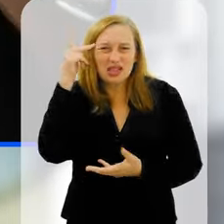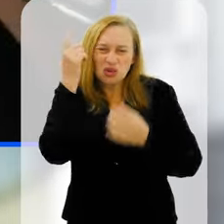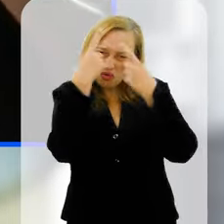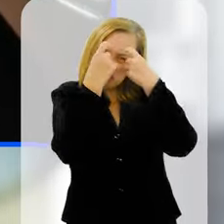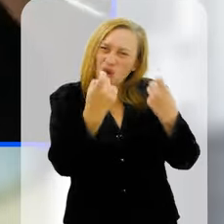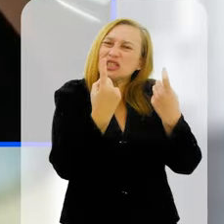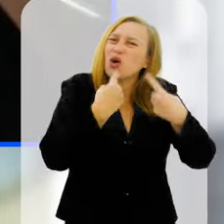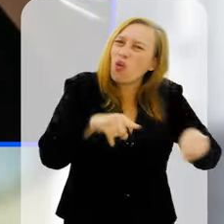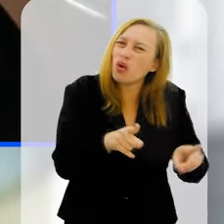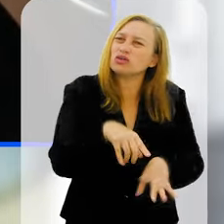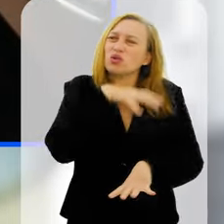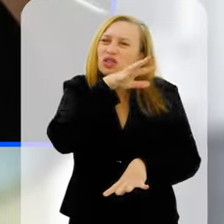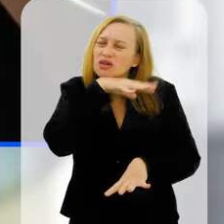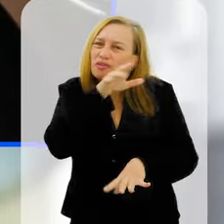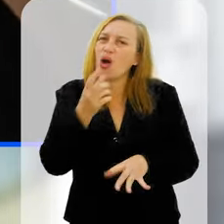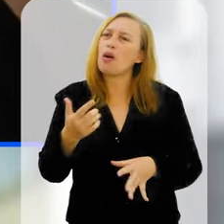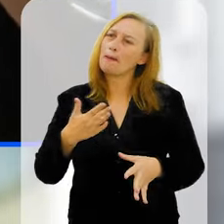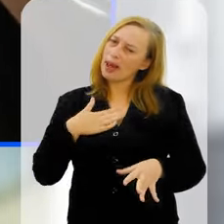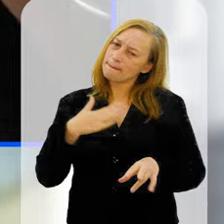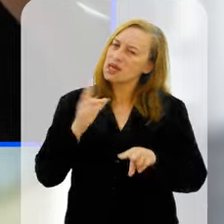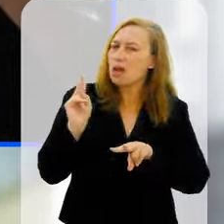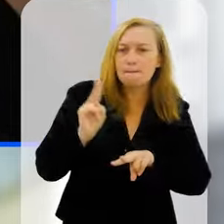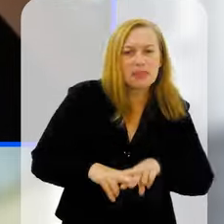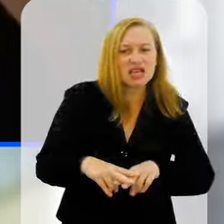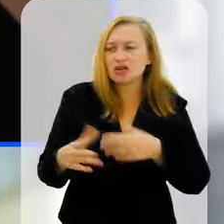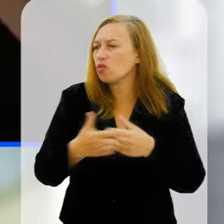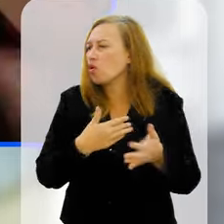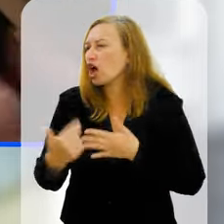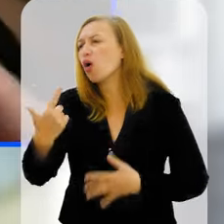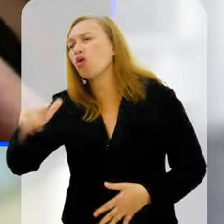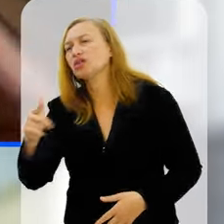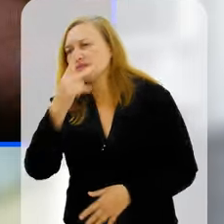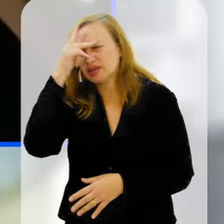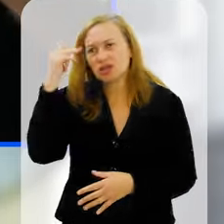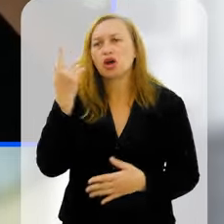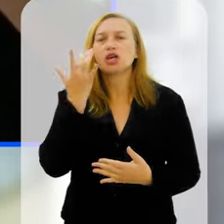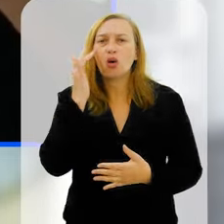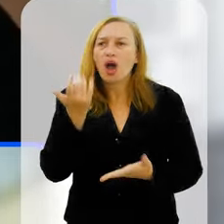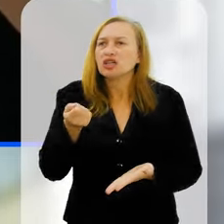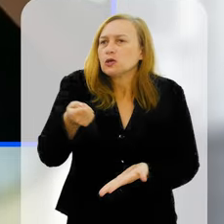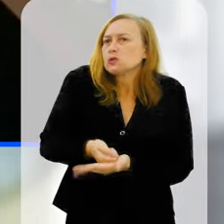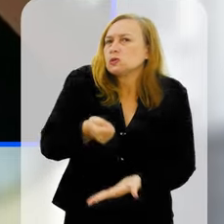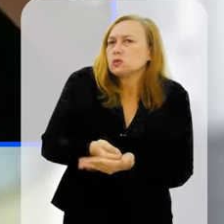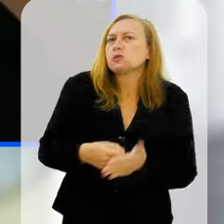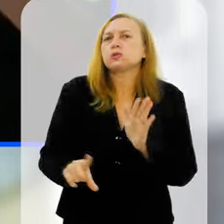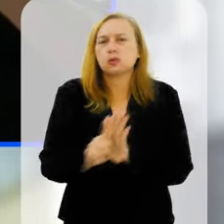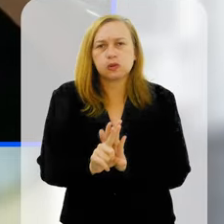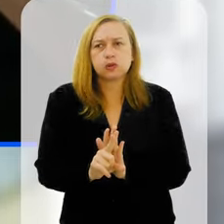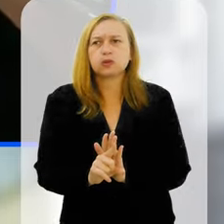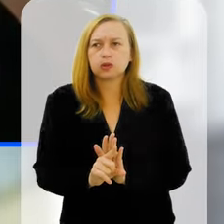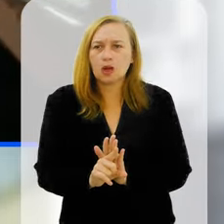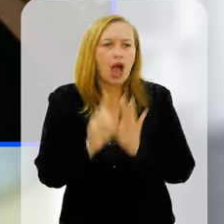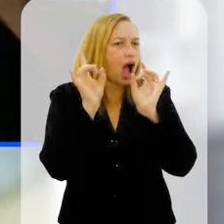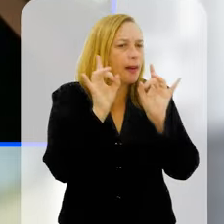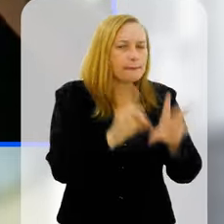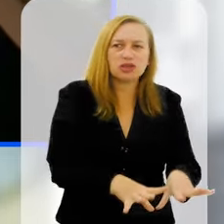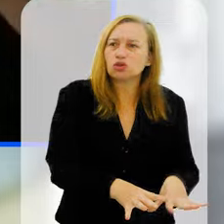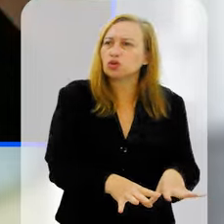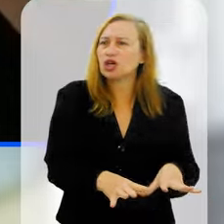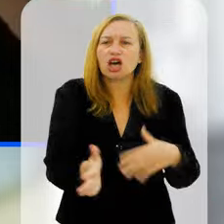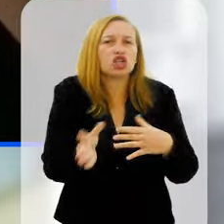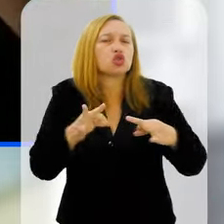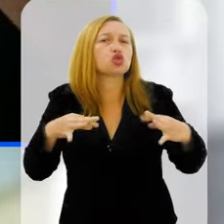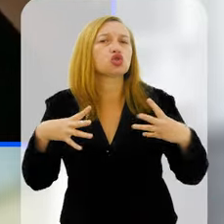isso. E alguém que faz mal a um bicho, cara, para mim merece cadeia, como qualquer outra pessoa. Então, eu acho que tem que ser mais severa, maus